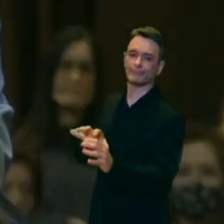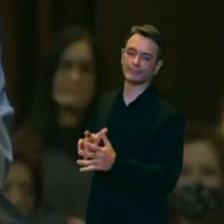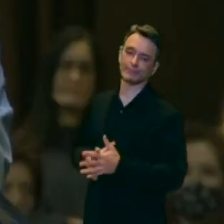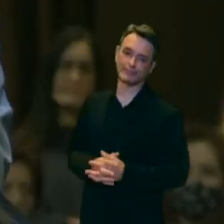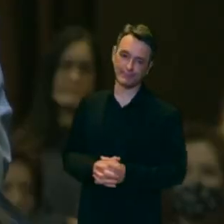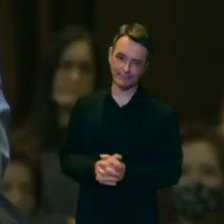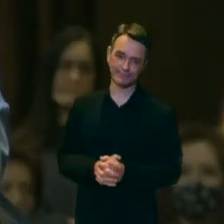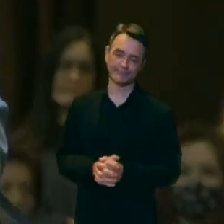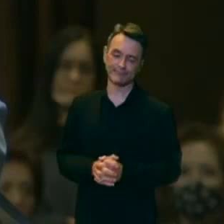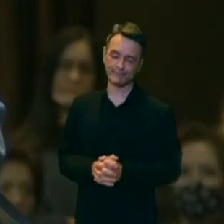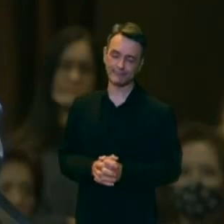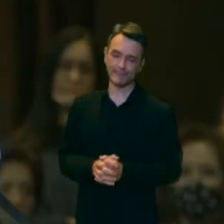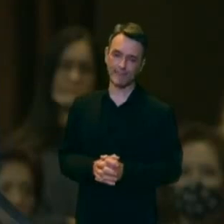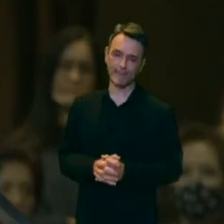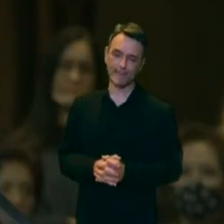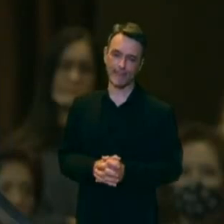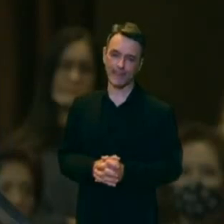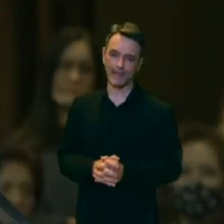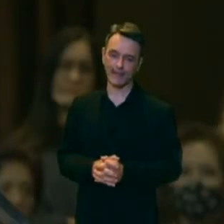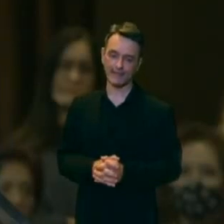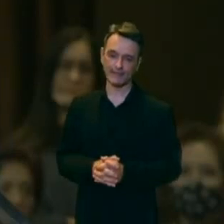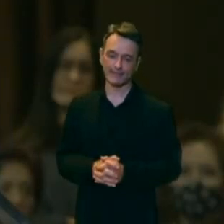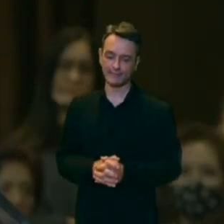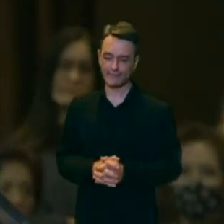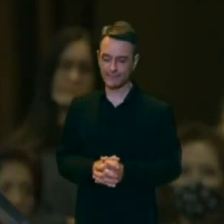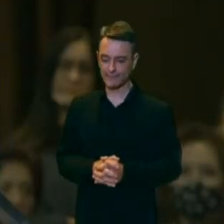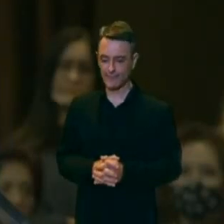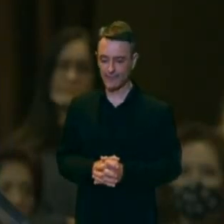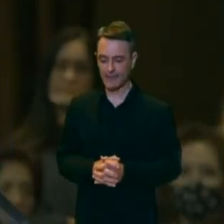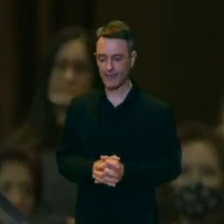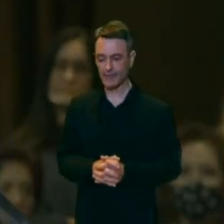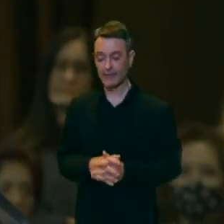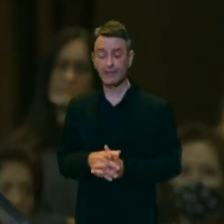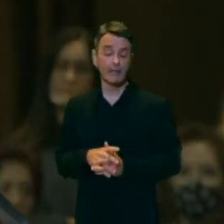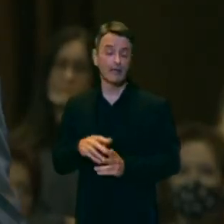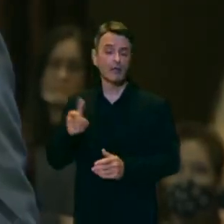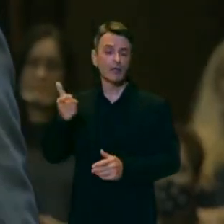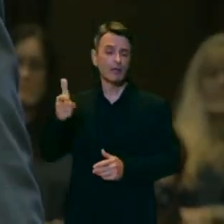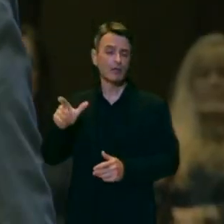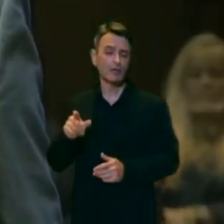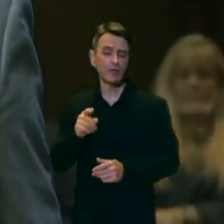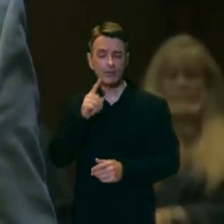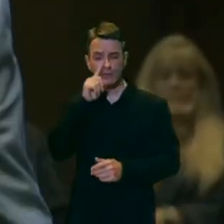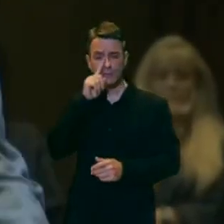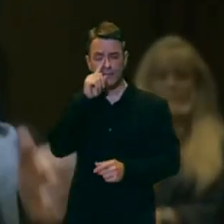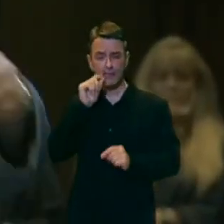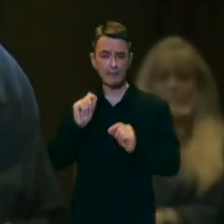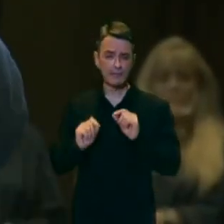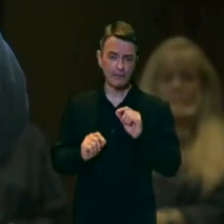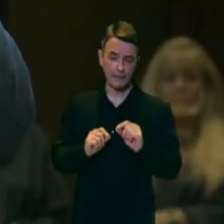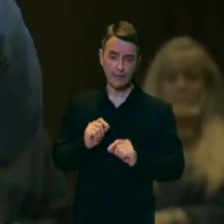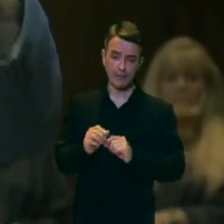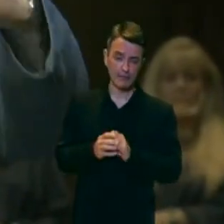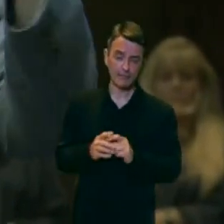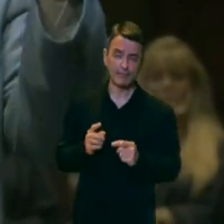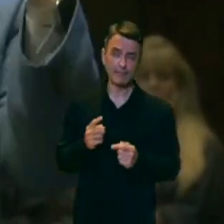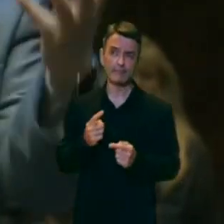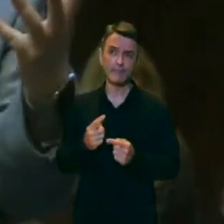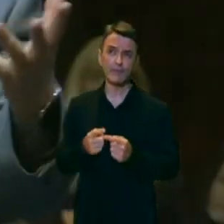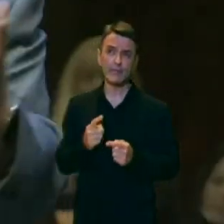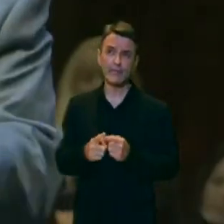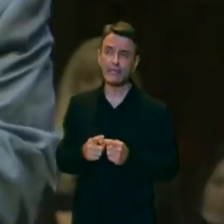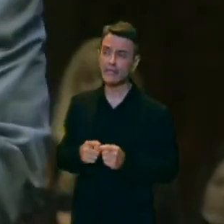e simples de abraçar. Mas havia um outro perigo, porque ele não estava ouvindo